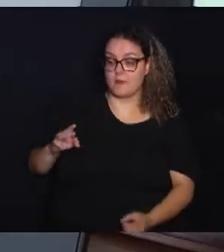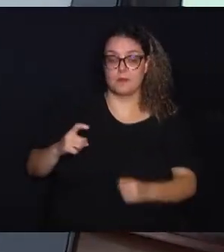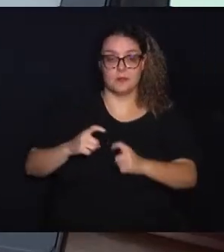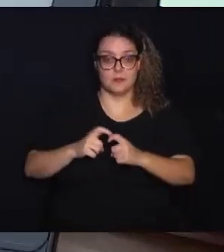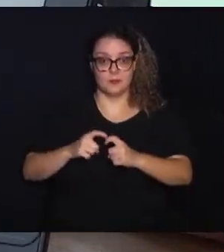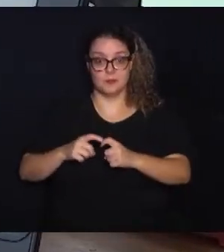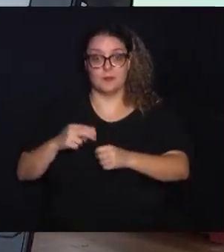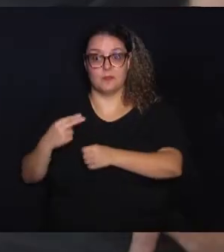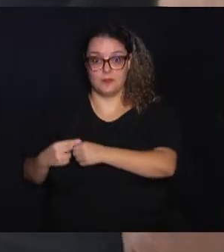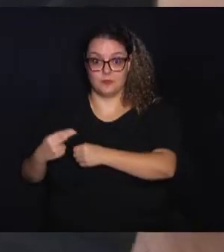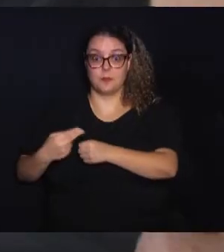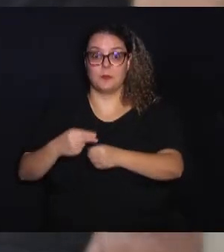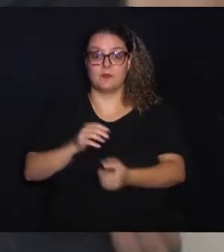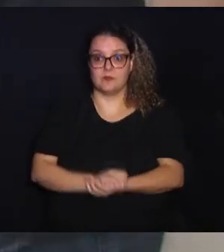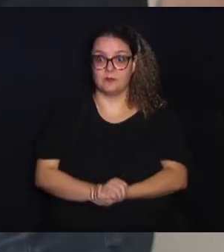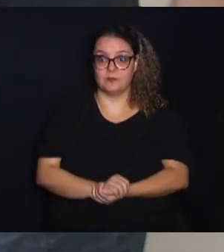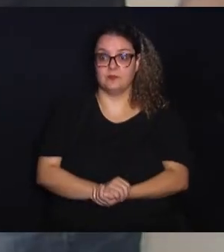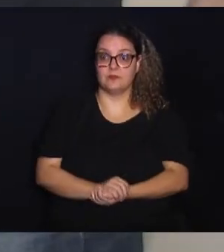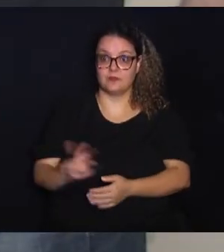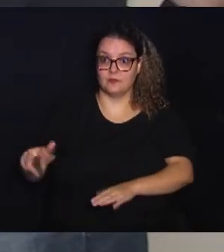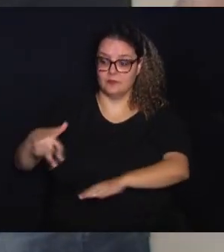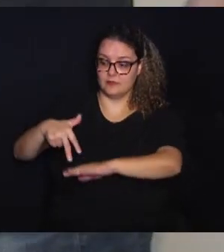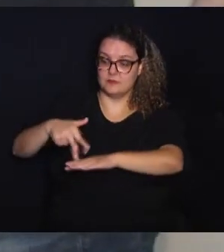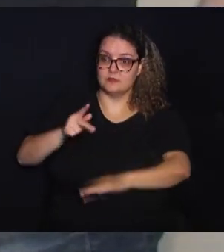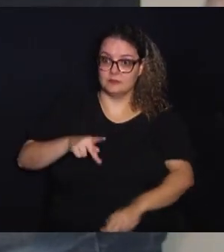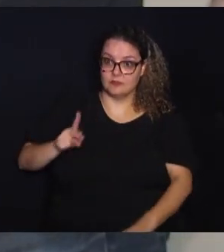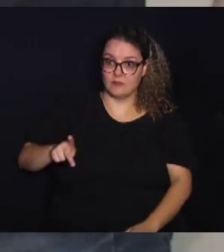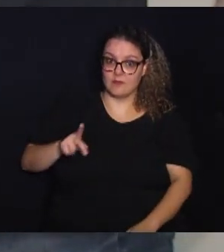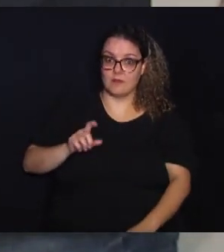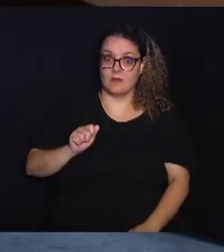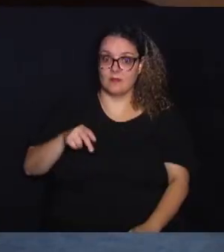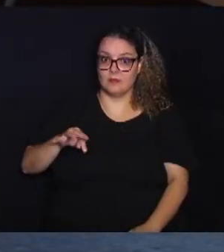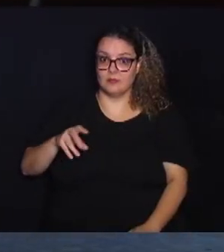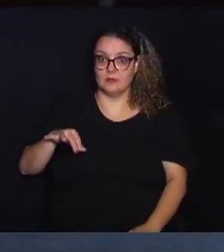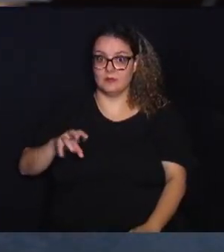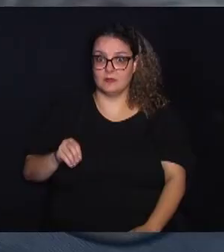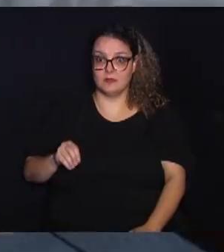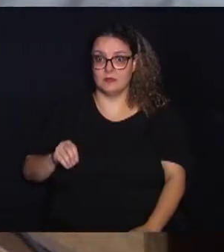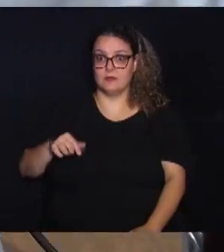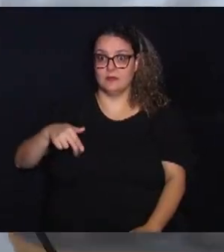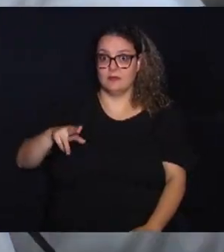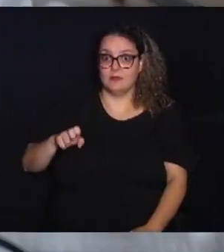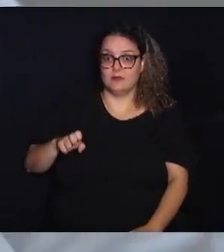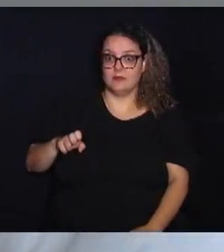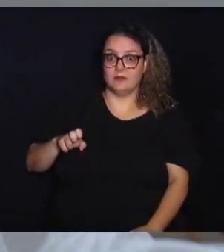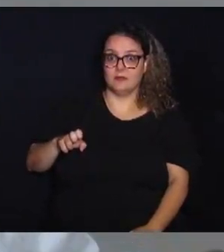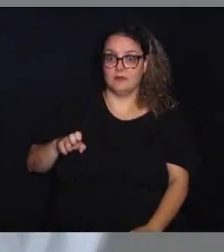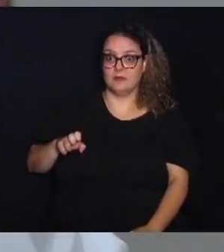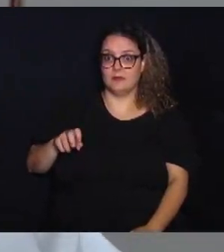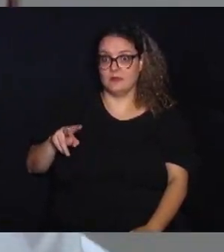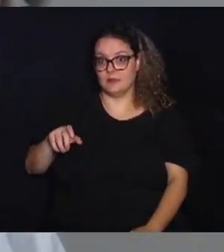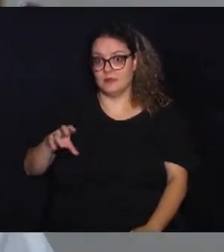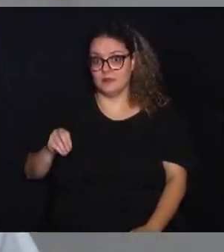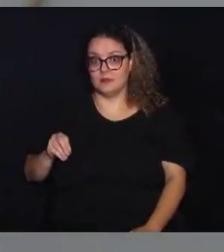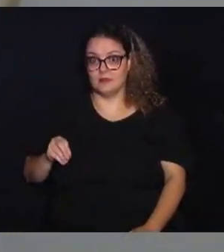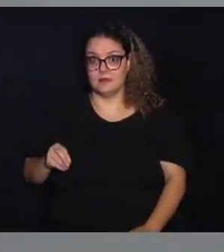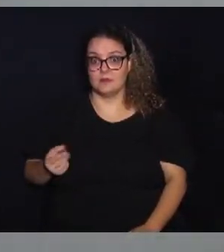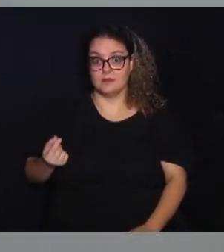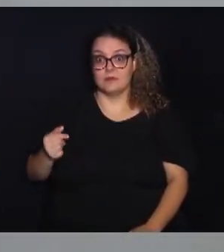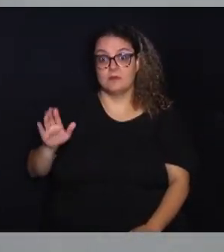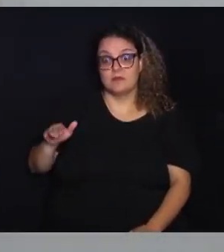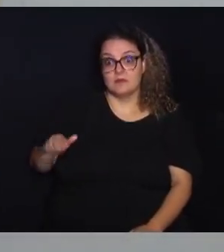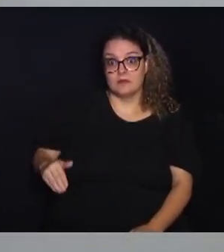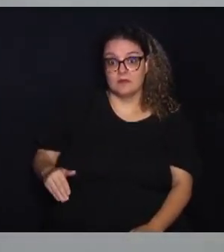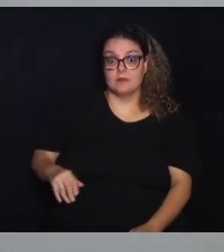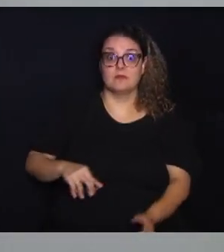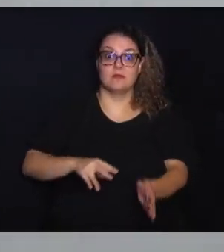Biomédica da Unicamp. Sob a orientação do professor Antônio Quevedo, Fabrício criou uma ferramenta de baixo custo